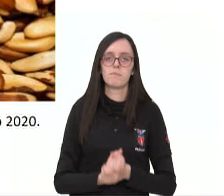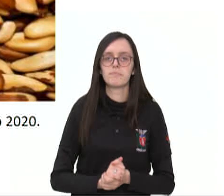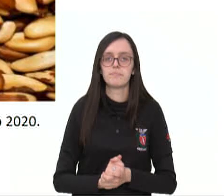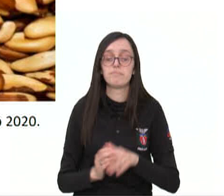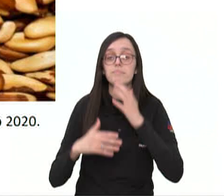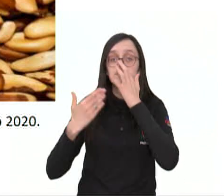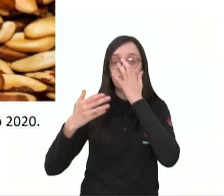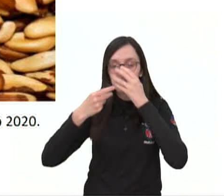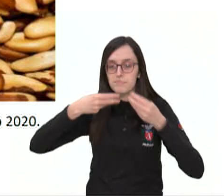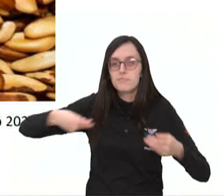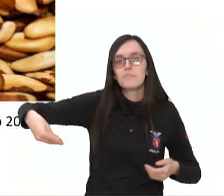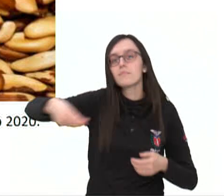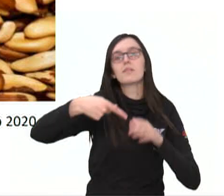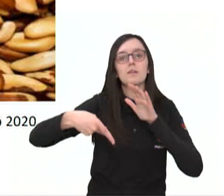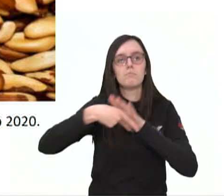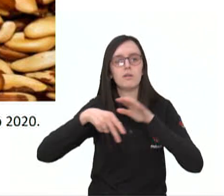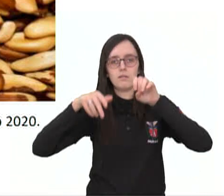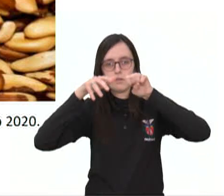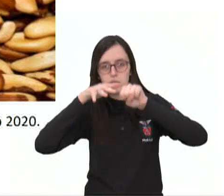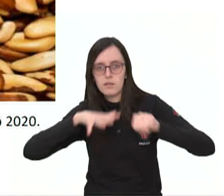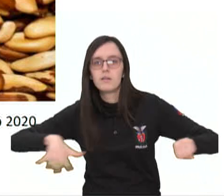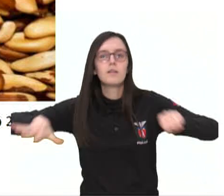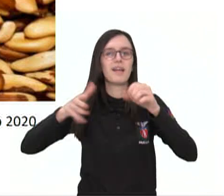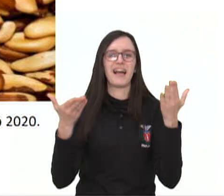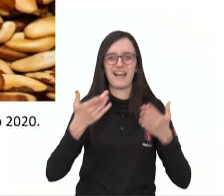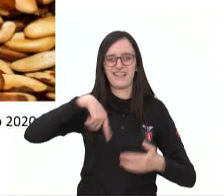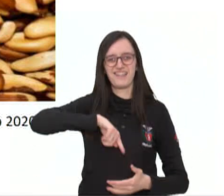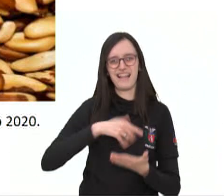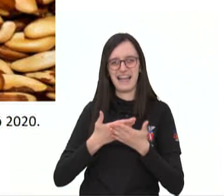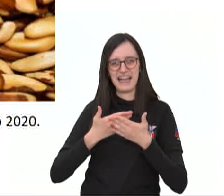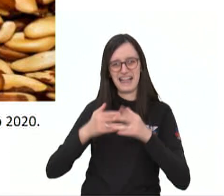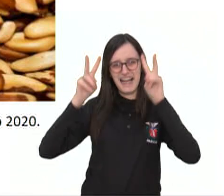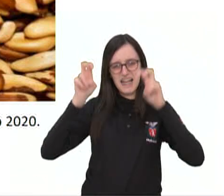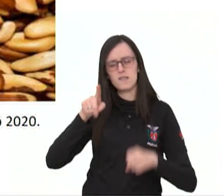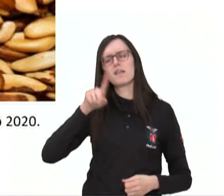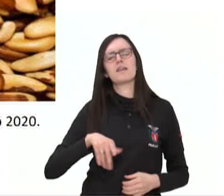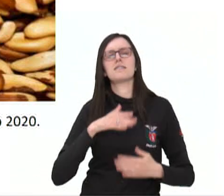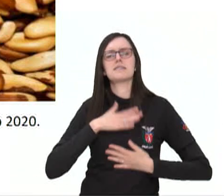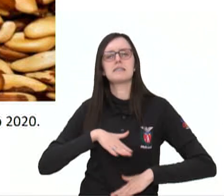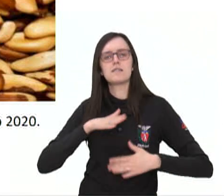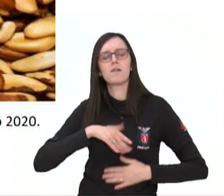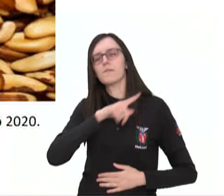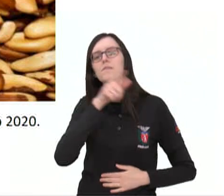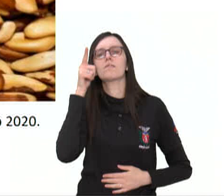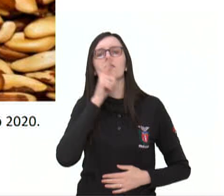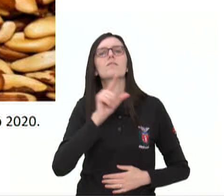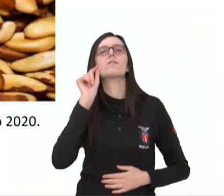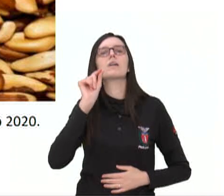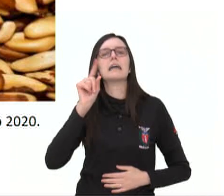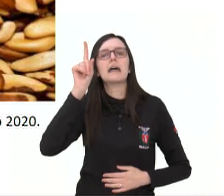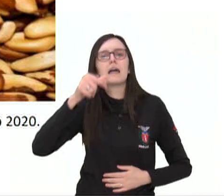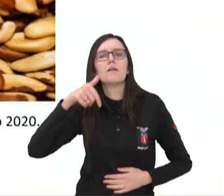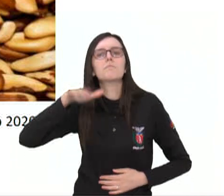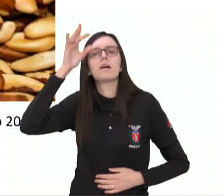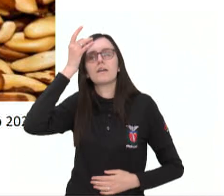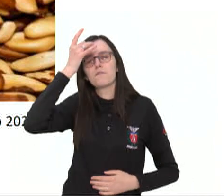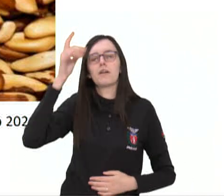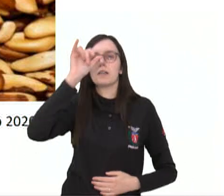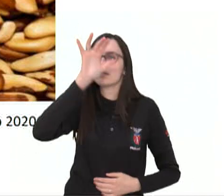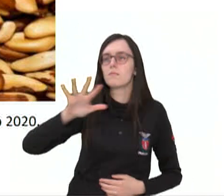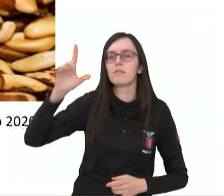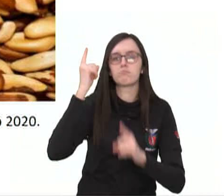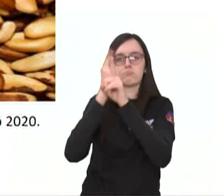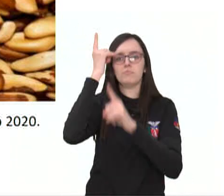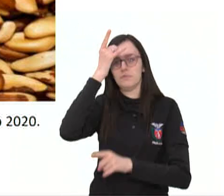as drogas do sertão, nosso assunto da aula de hoje, bem tranquilo, para você agora ficar maior aí um pouquinho a imagem para